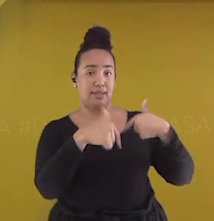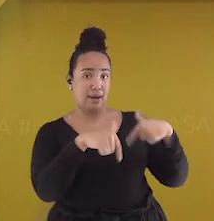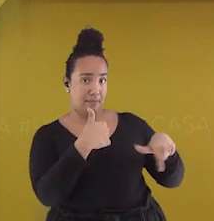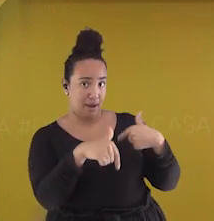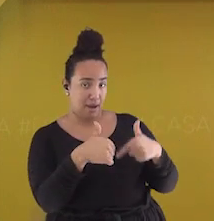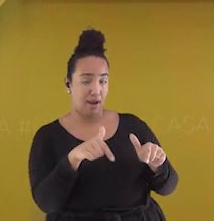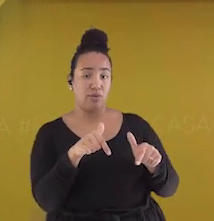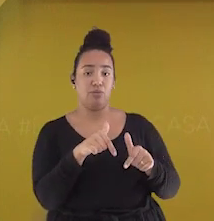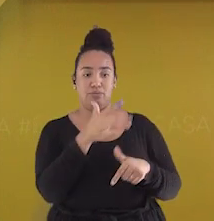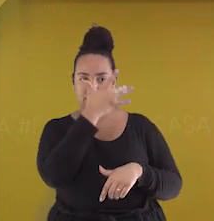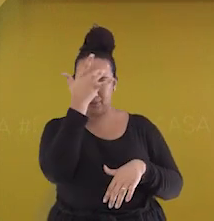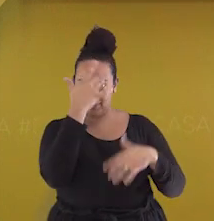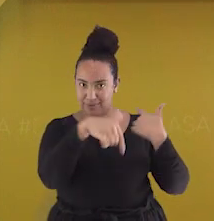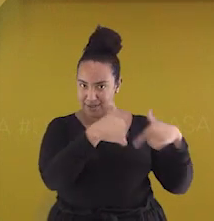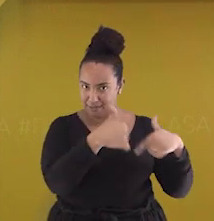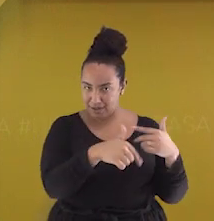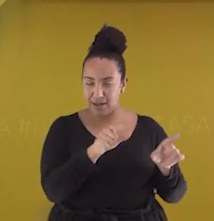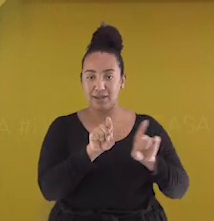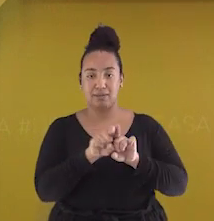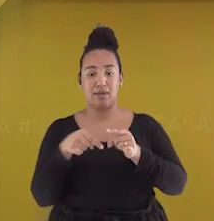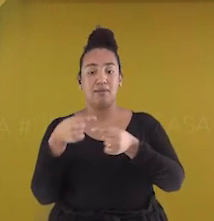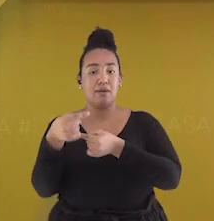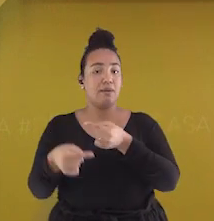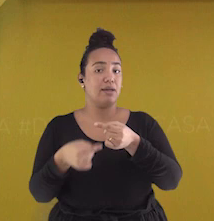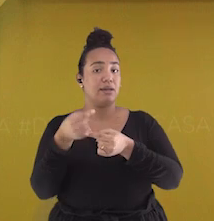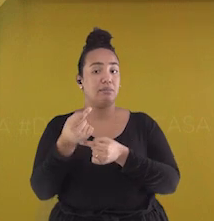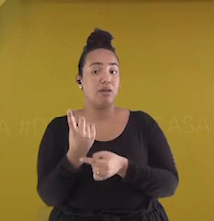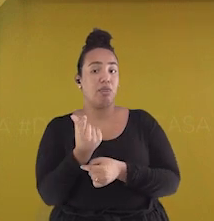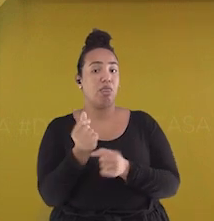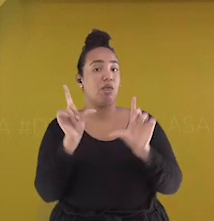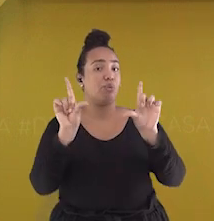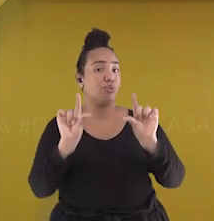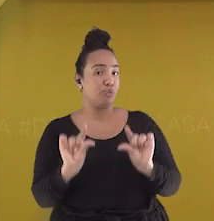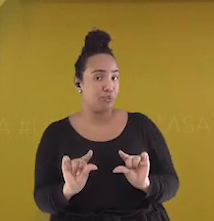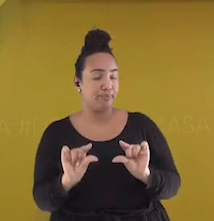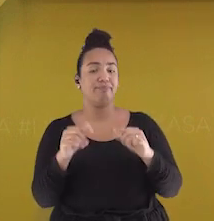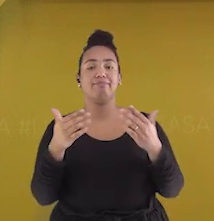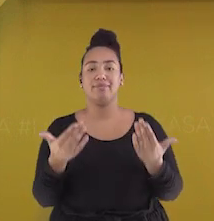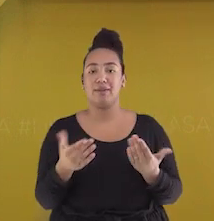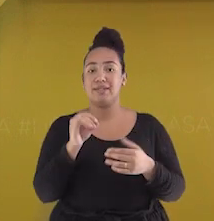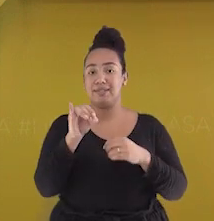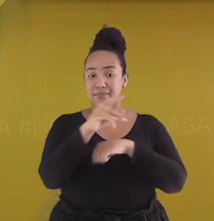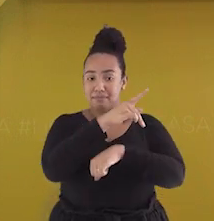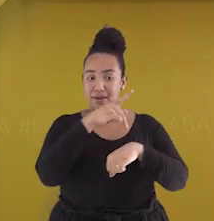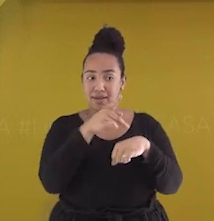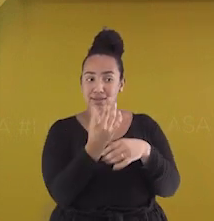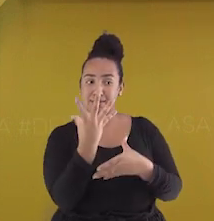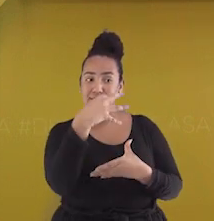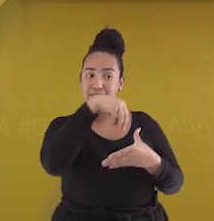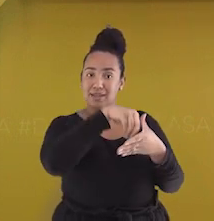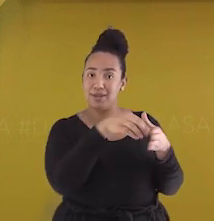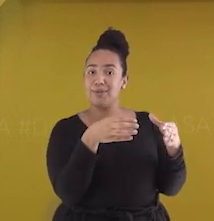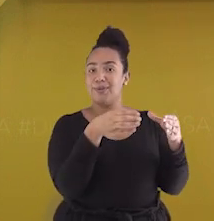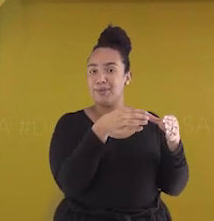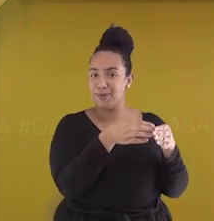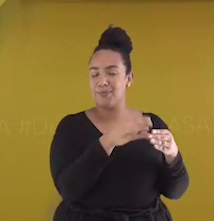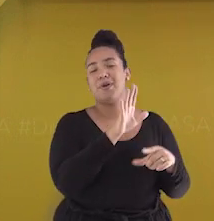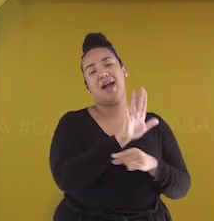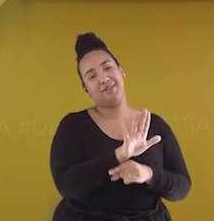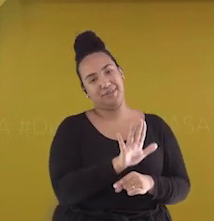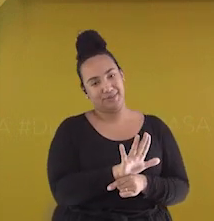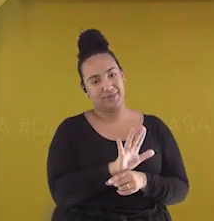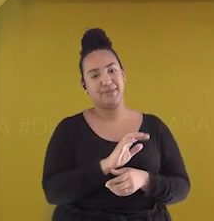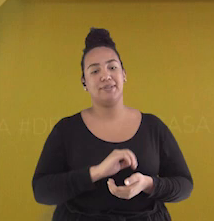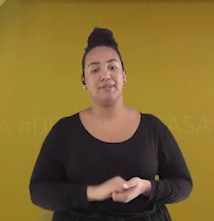e matéria-prima mais barata. Logo, essa é uma das vantagens para os países que estão nos blocos.